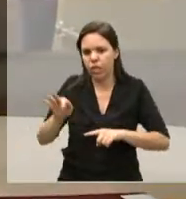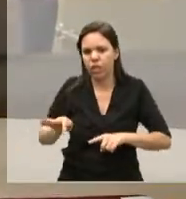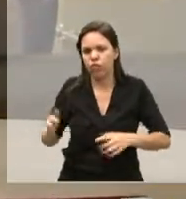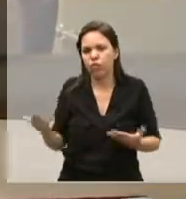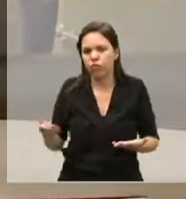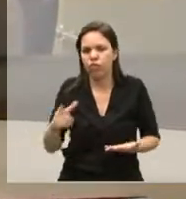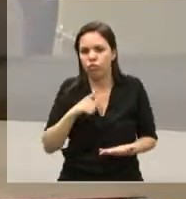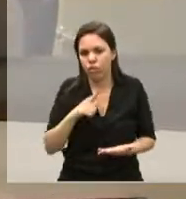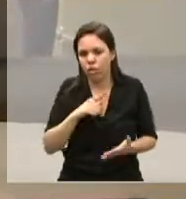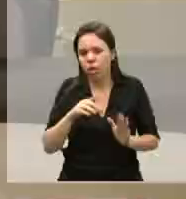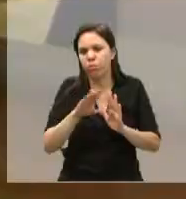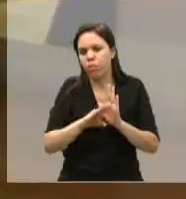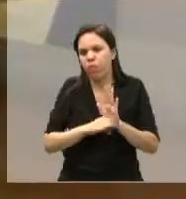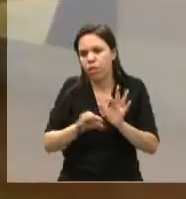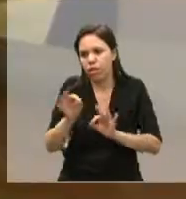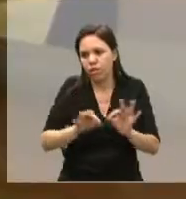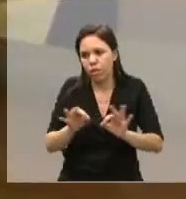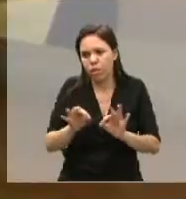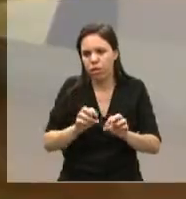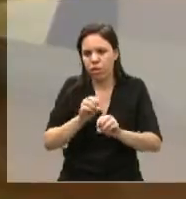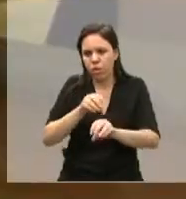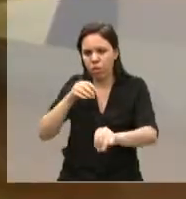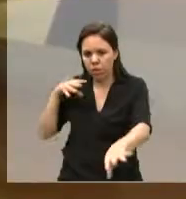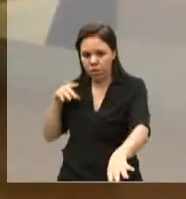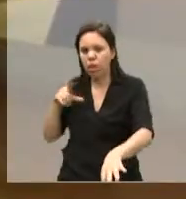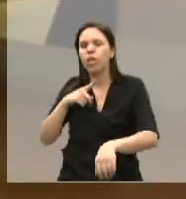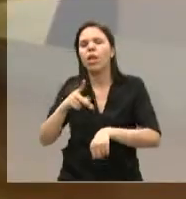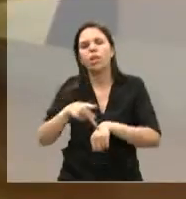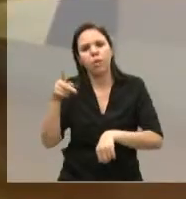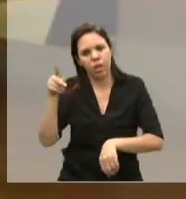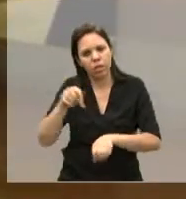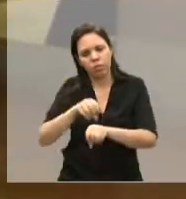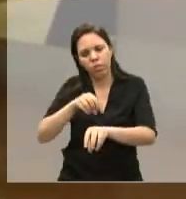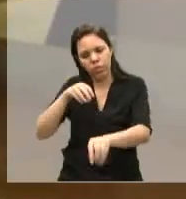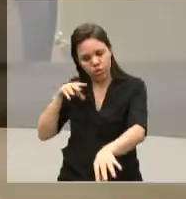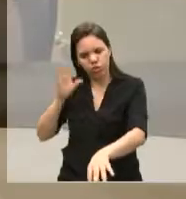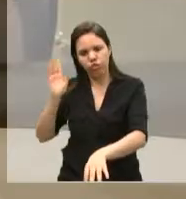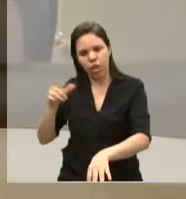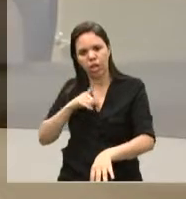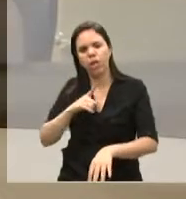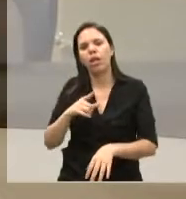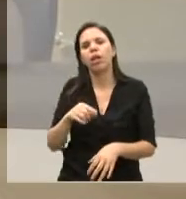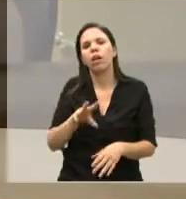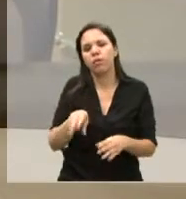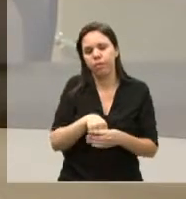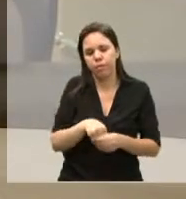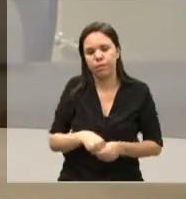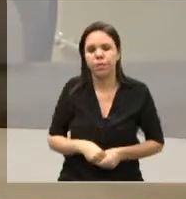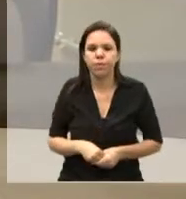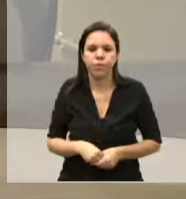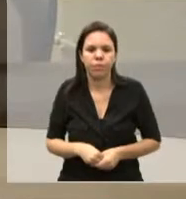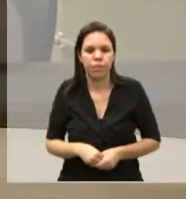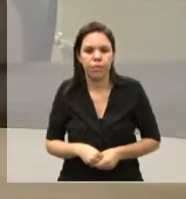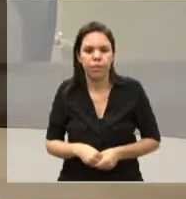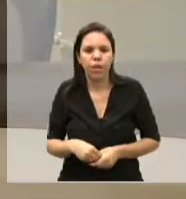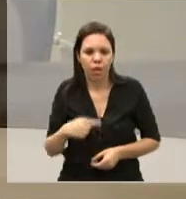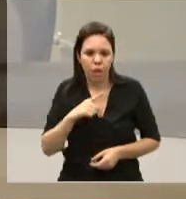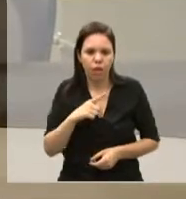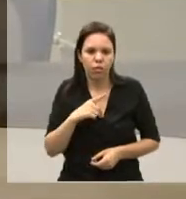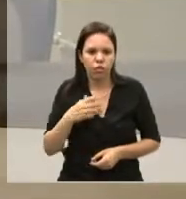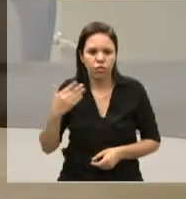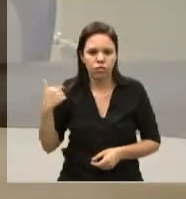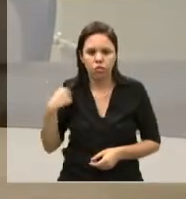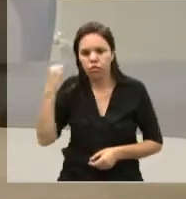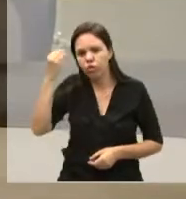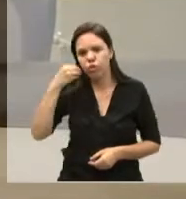Inúmeras universidades hoje têm um programa de educação à distância. Até uma pós-graduação já está se discutindo, exato, né? Implantar isso, né? Exato. Eu tive uma